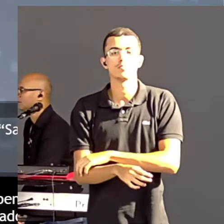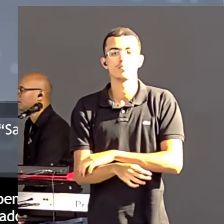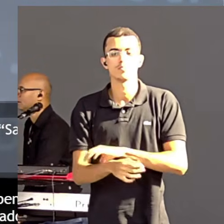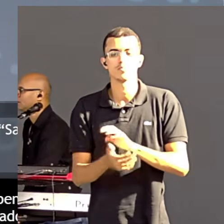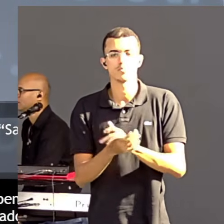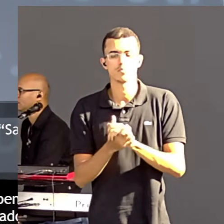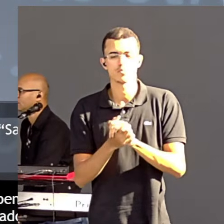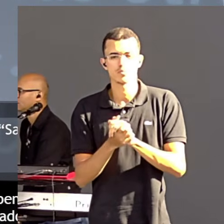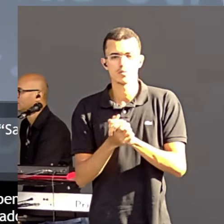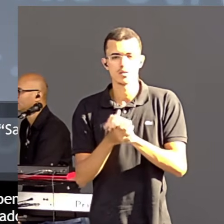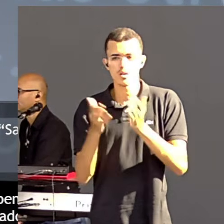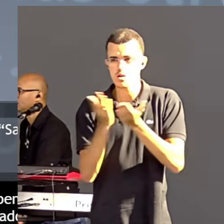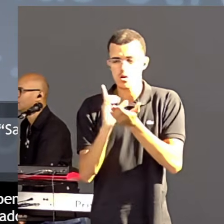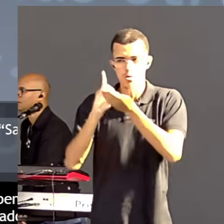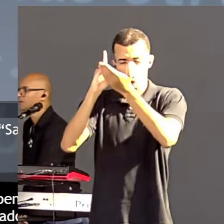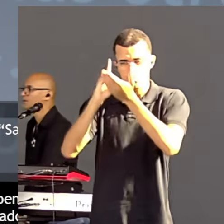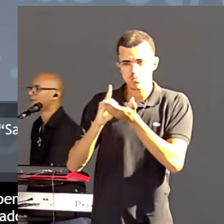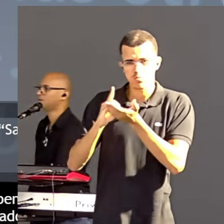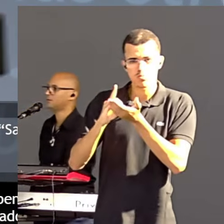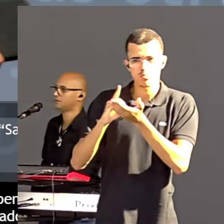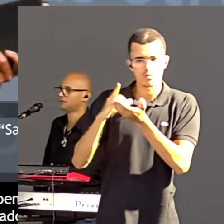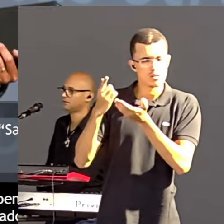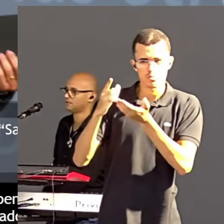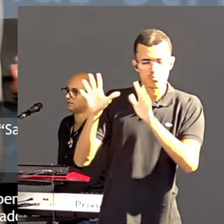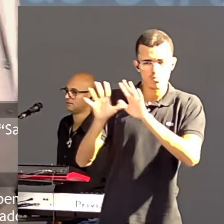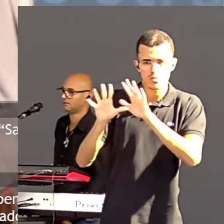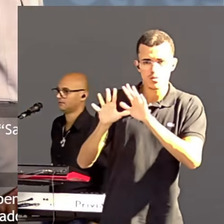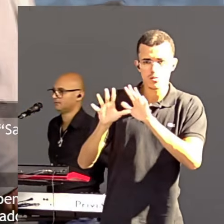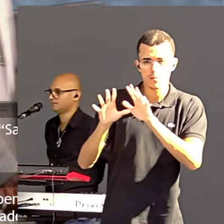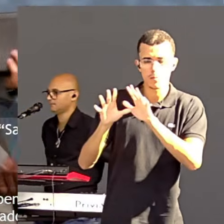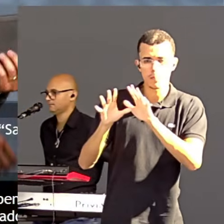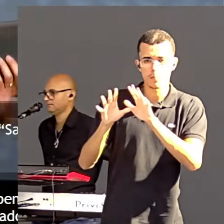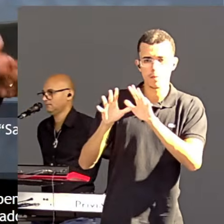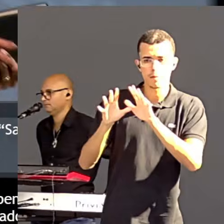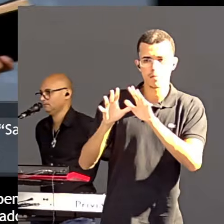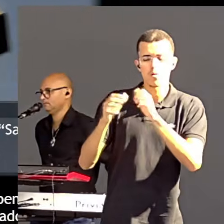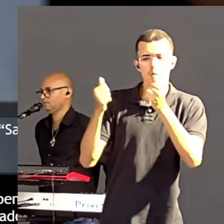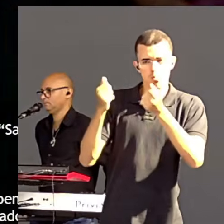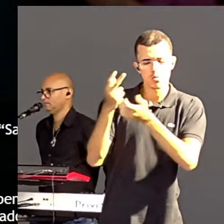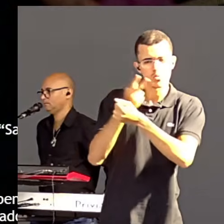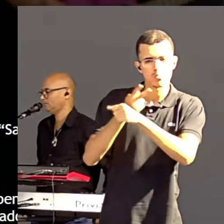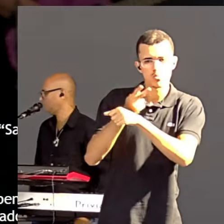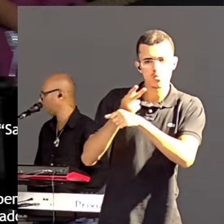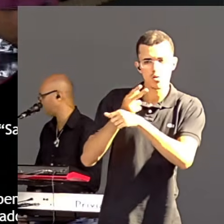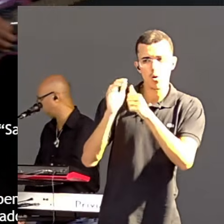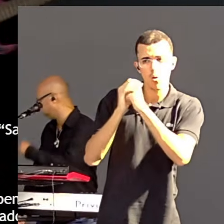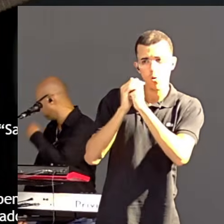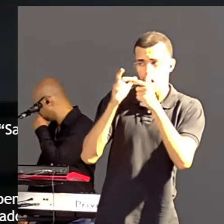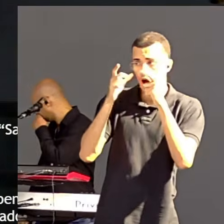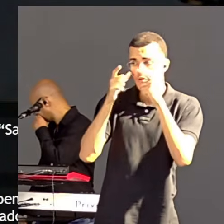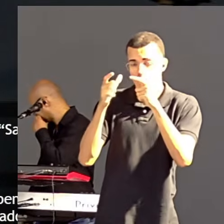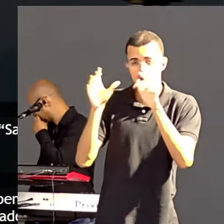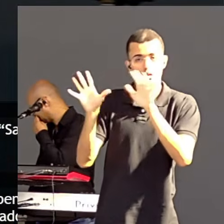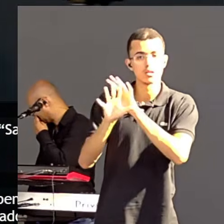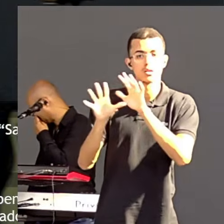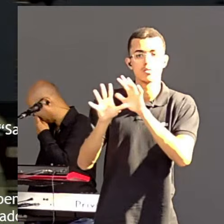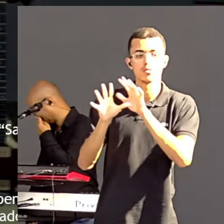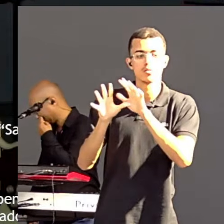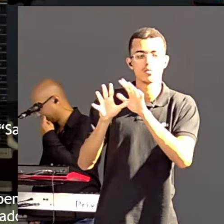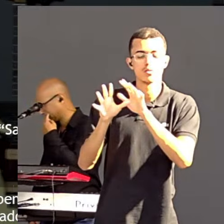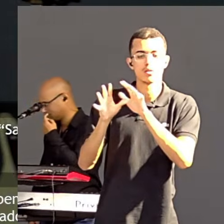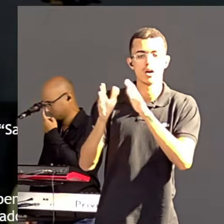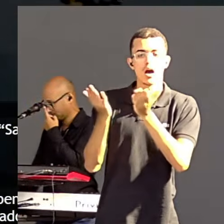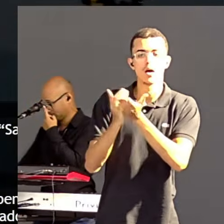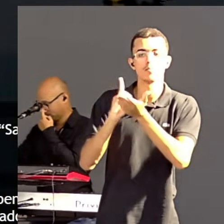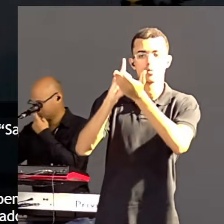Em nenhuma parte da Bíblia esse versículo está assim. Em nenhuma, pode procurar. Orar e vigiar? Não. A palavra manda a